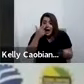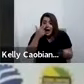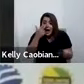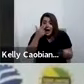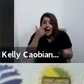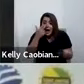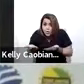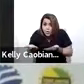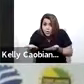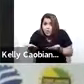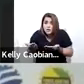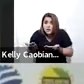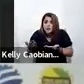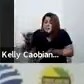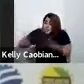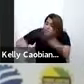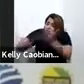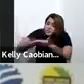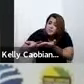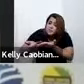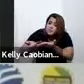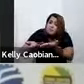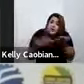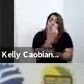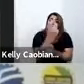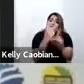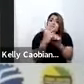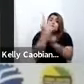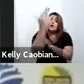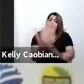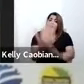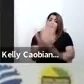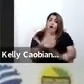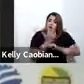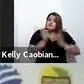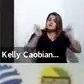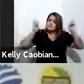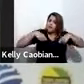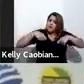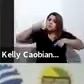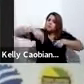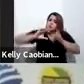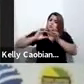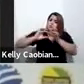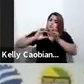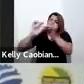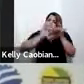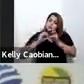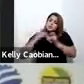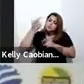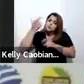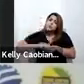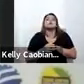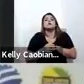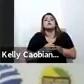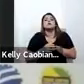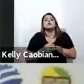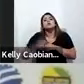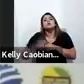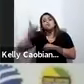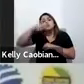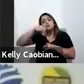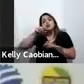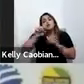nos dá a direção que é possível, sim. Com união, nós podemos lutar e chegar